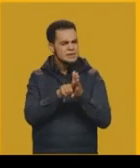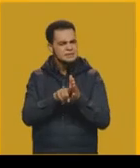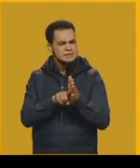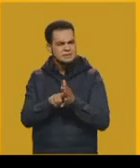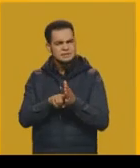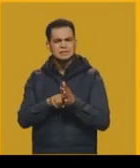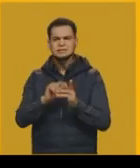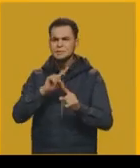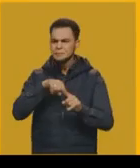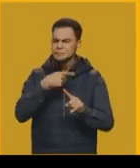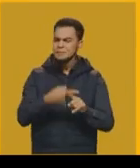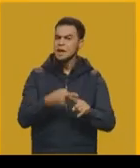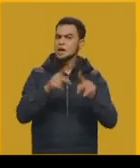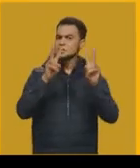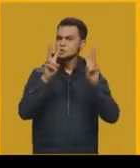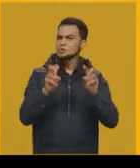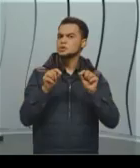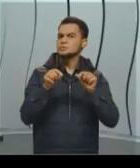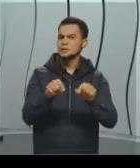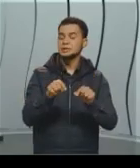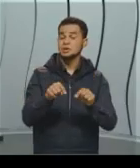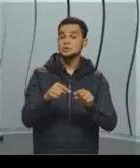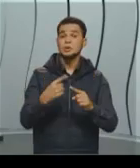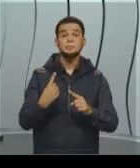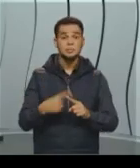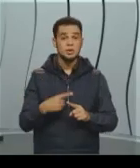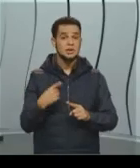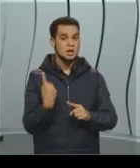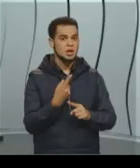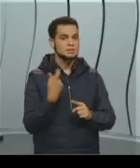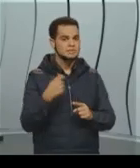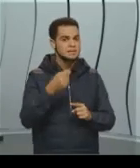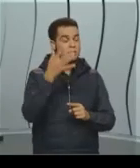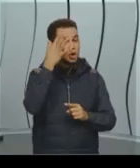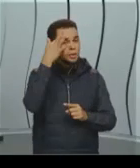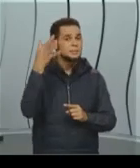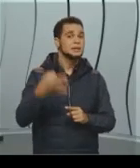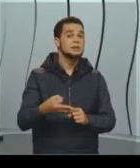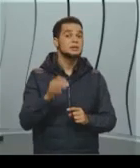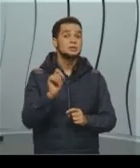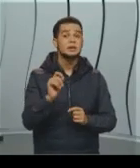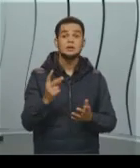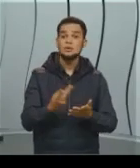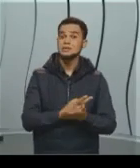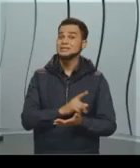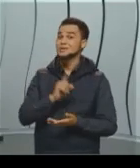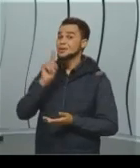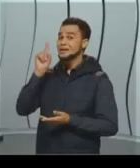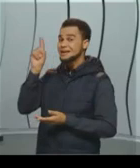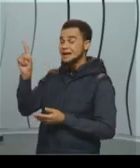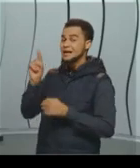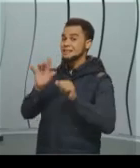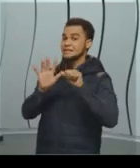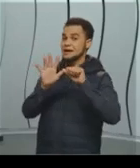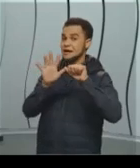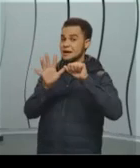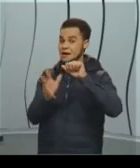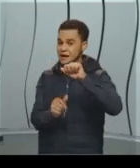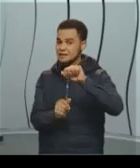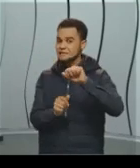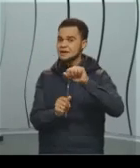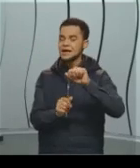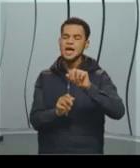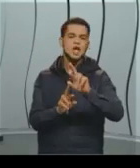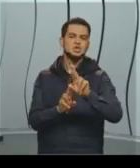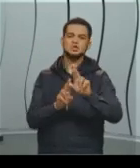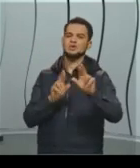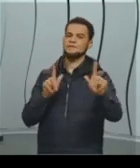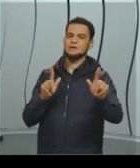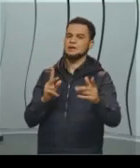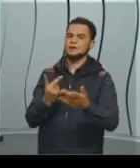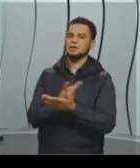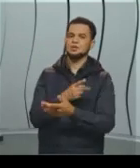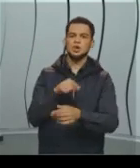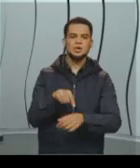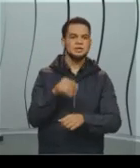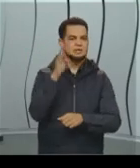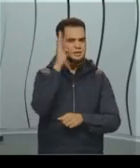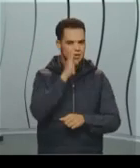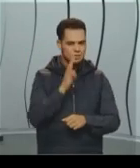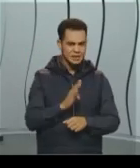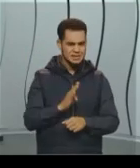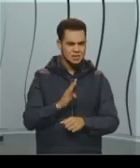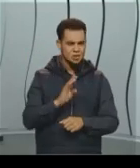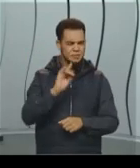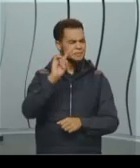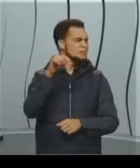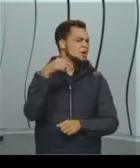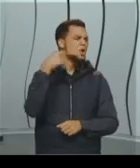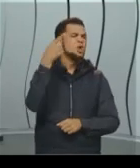né? Para a gente entender que o que aconteceu na África é completamente diferente do que vai acontecer no Brasil. Em outra aula, nós